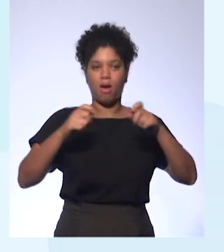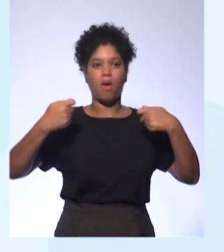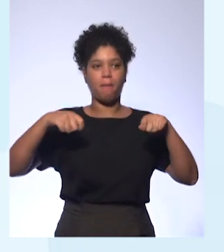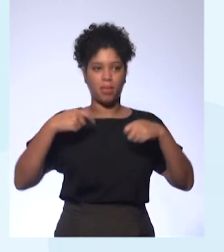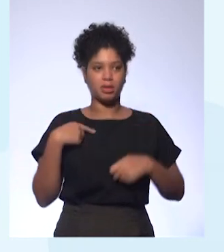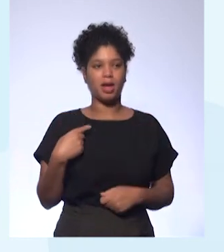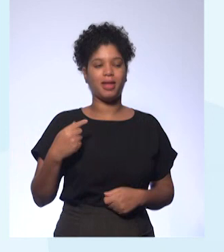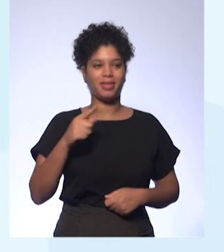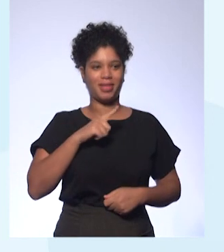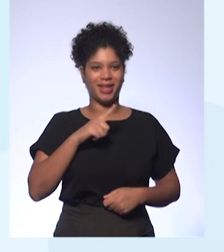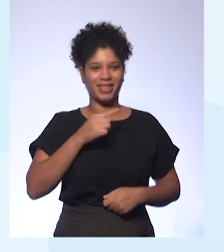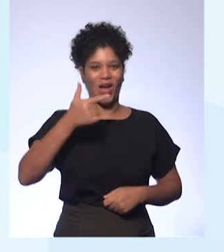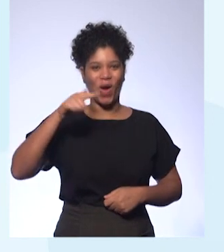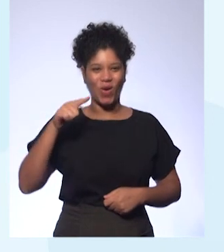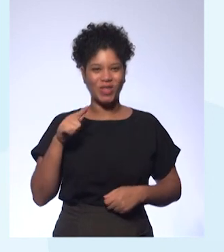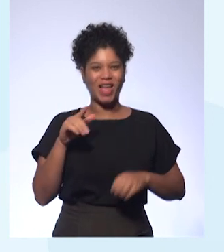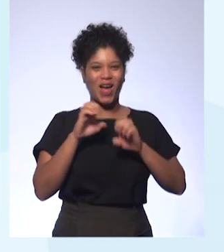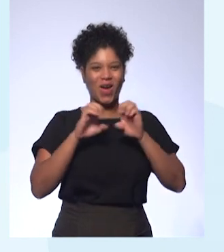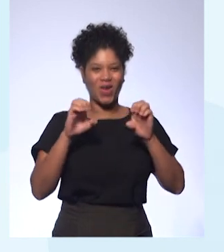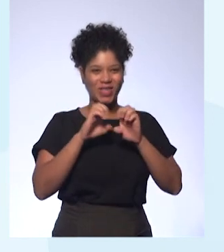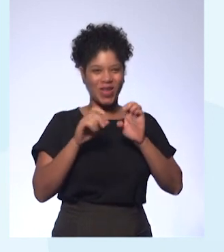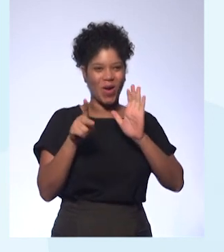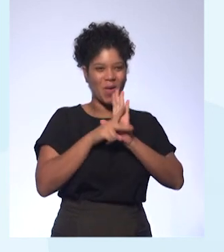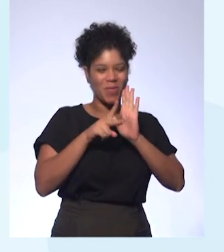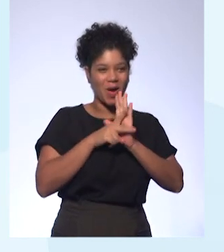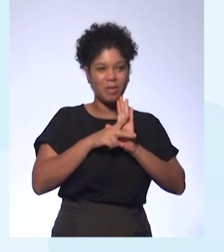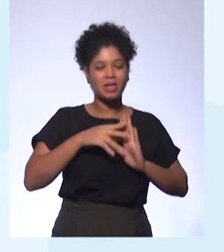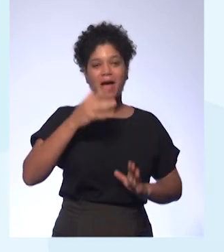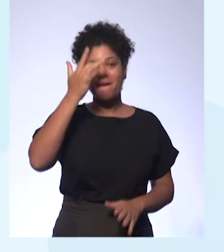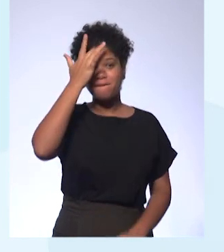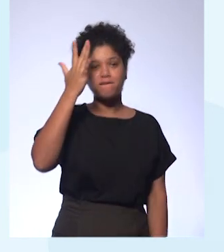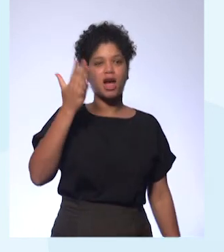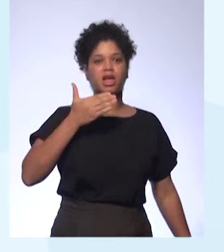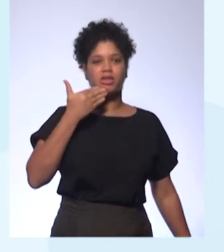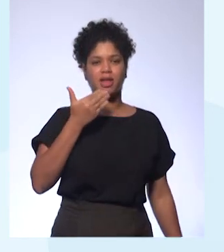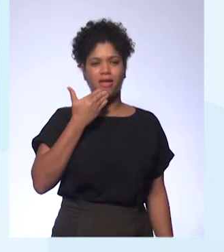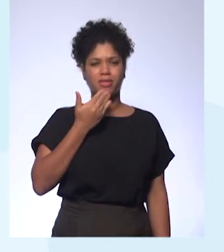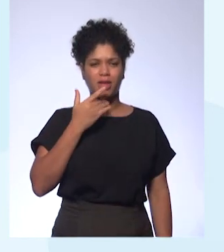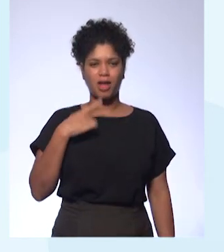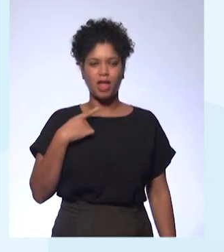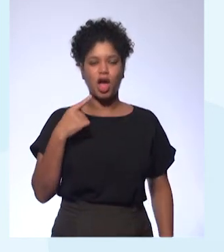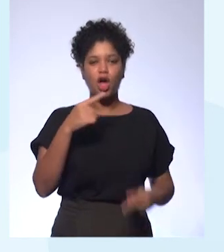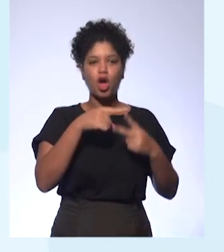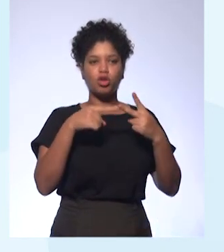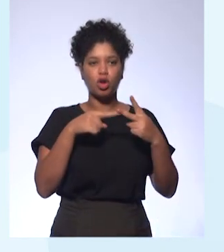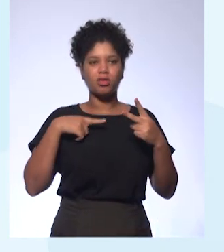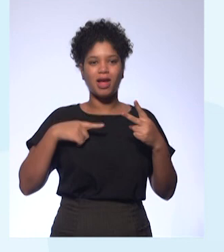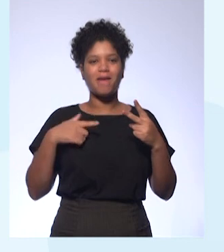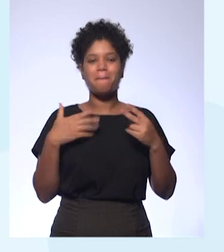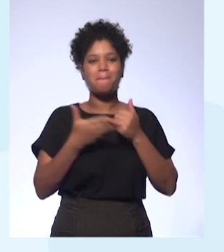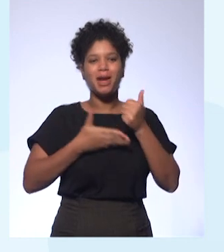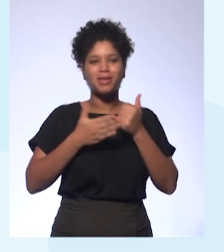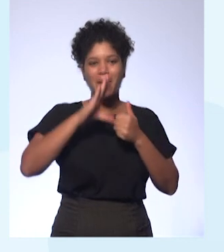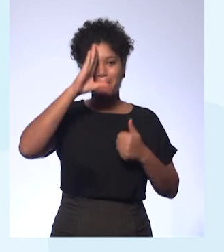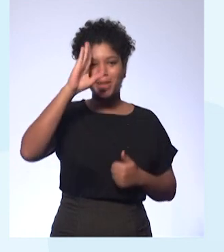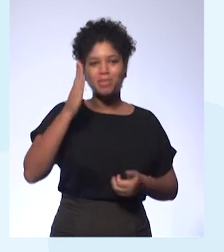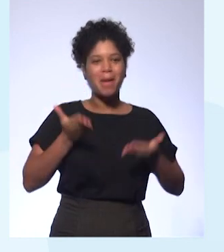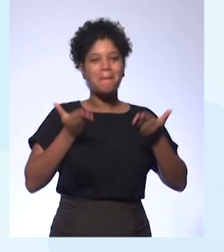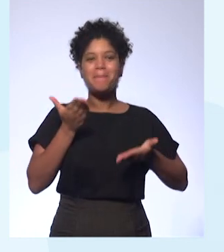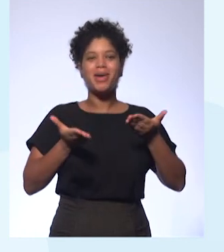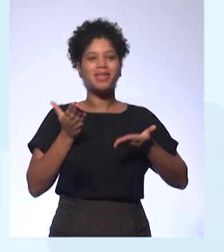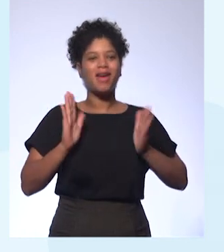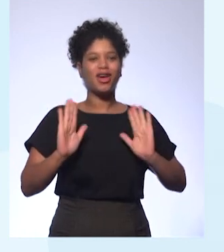ela está mais fácil no meu ponto de vista porque tem 2 substâncias aqui, ó, já